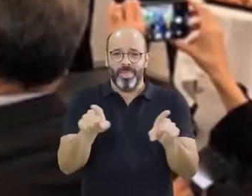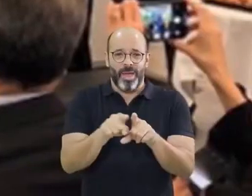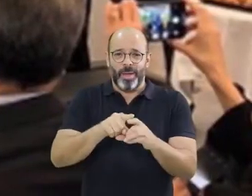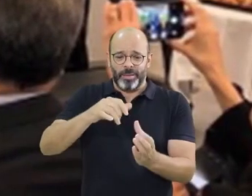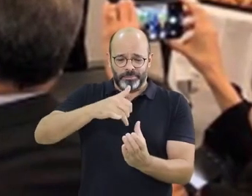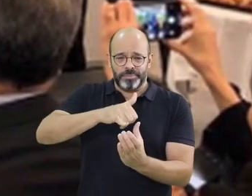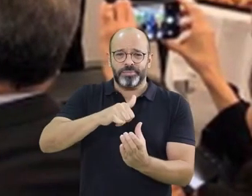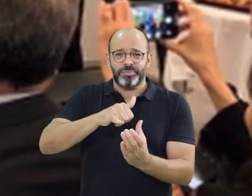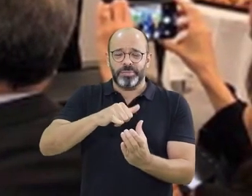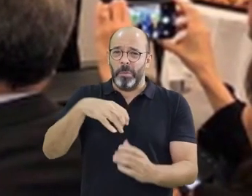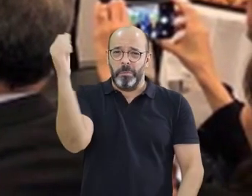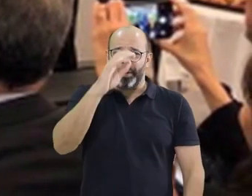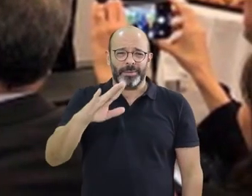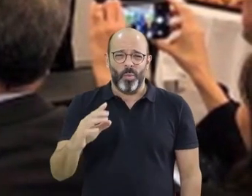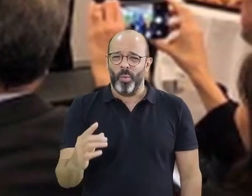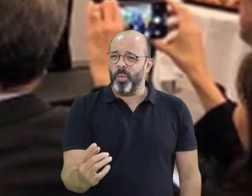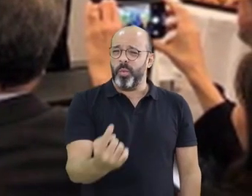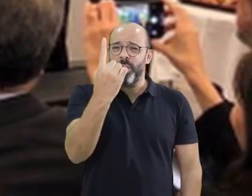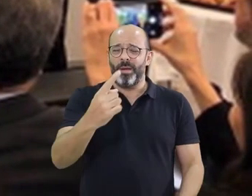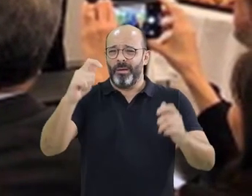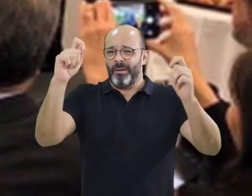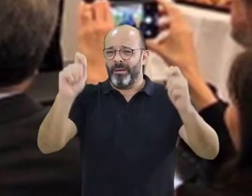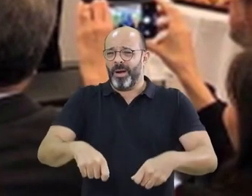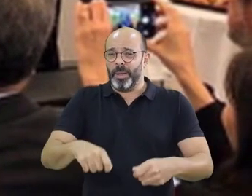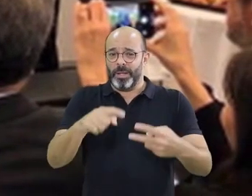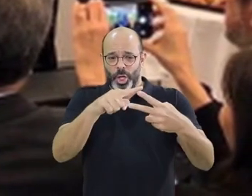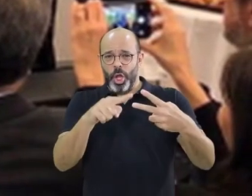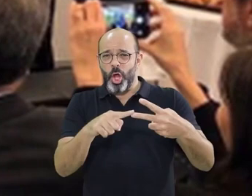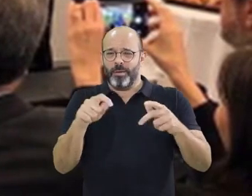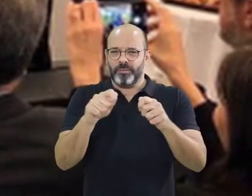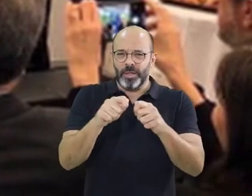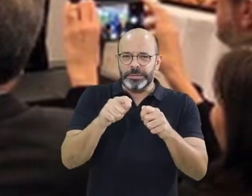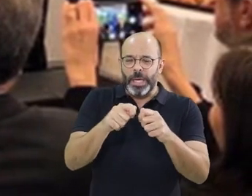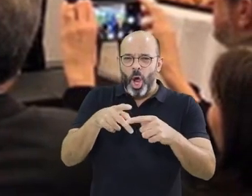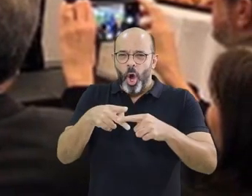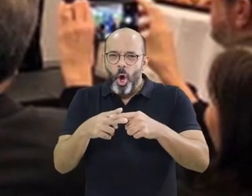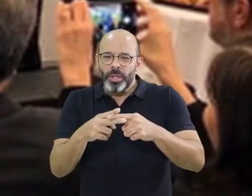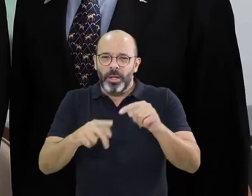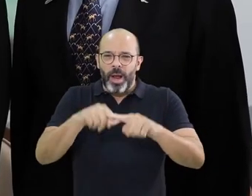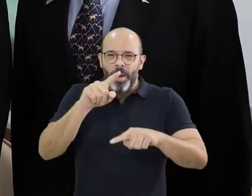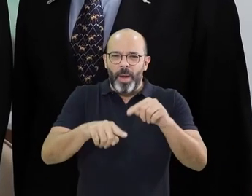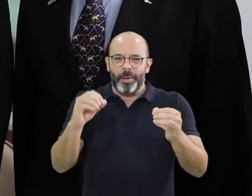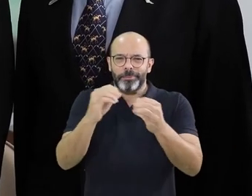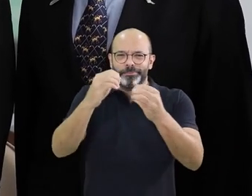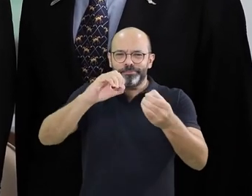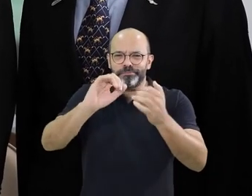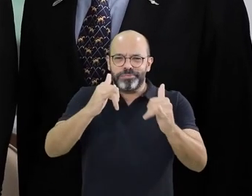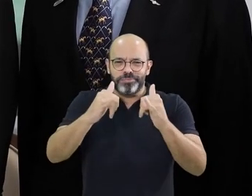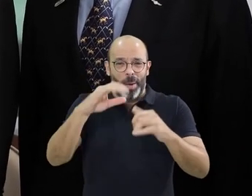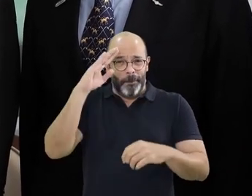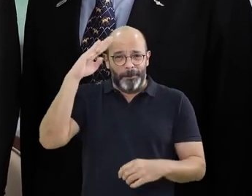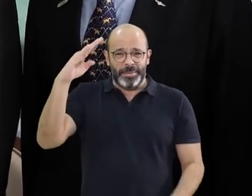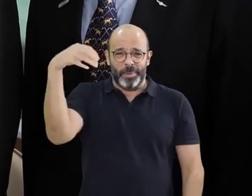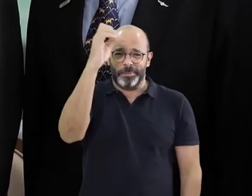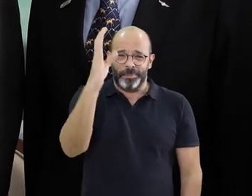e consolidar o programa nuclear brasileiro. E somos a única empresa brasileira capacitada à fabricação e